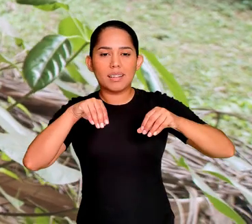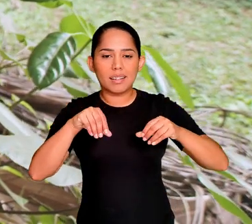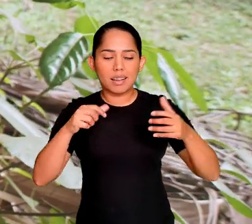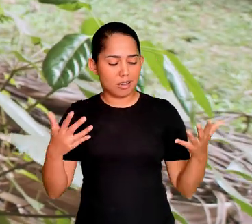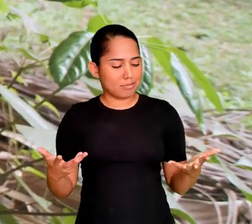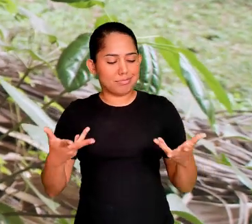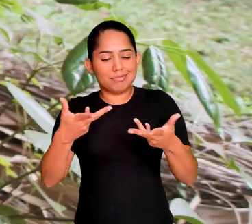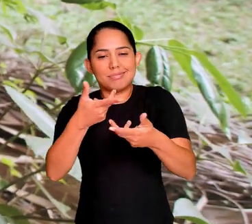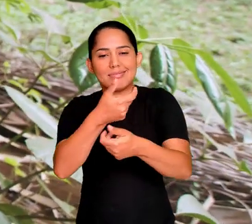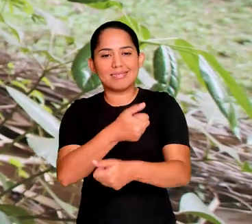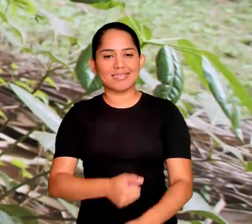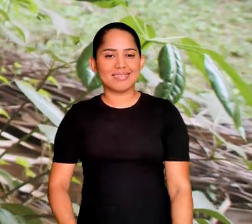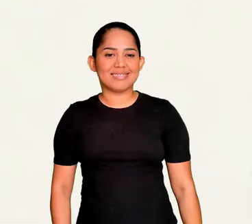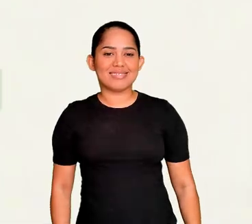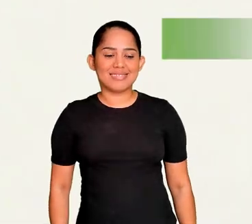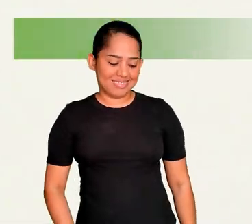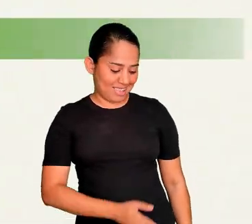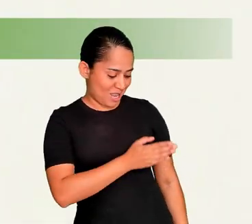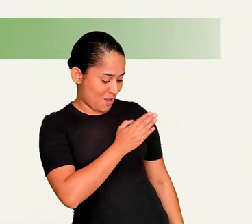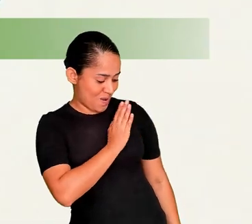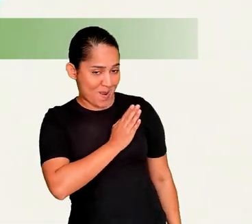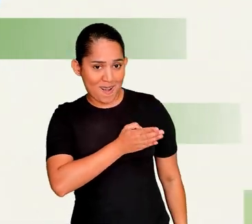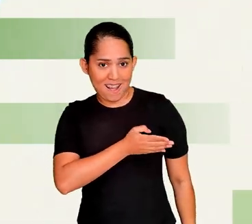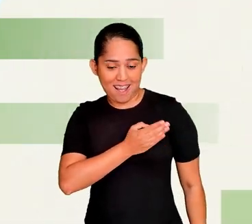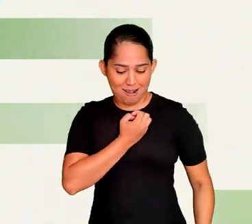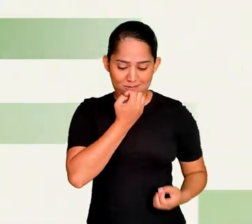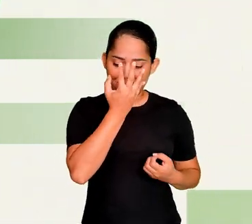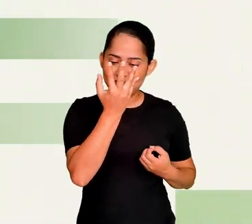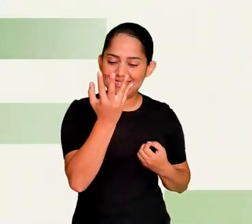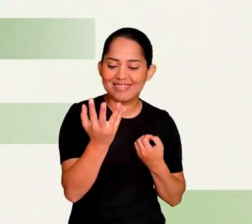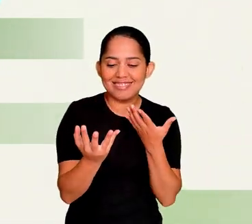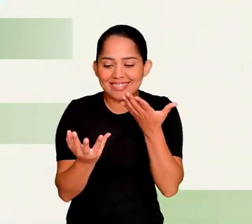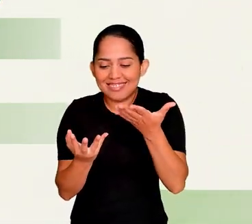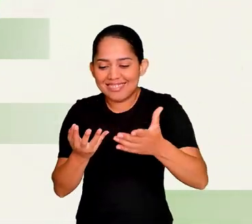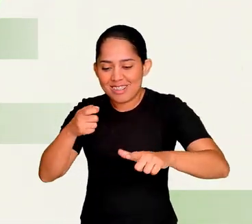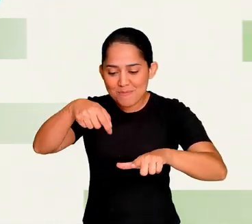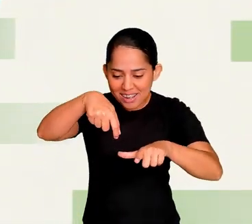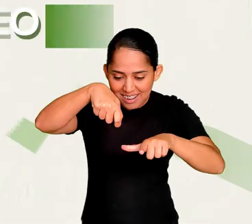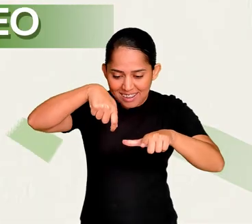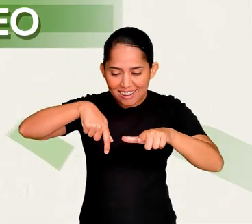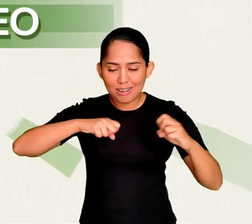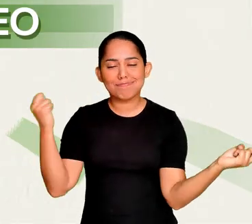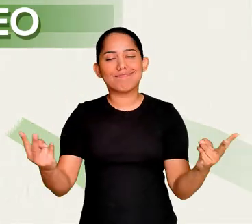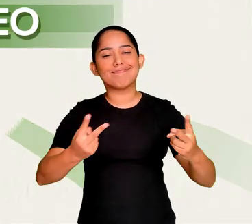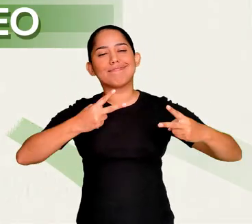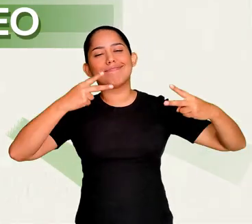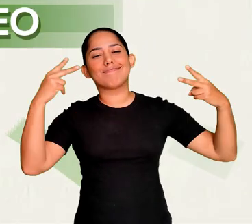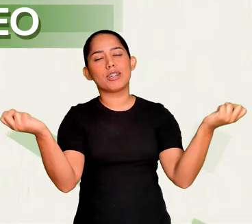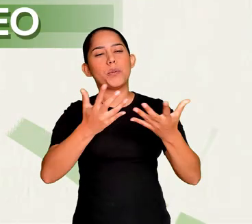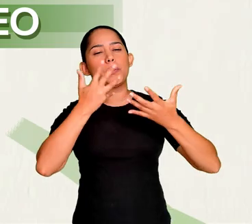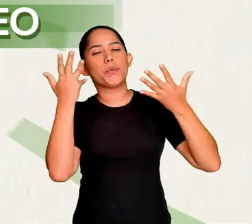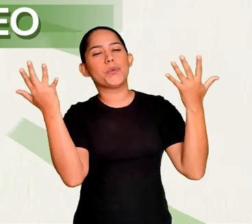que a terra é milagrosa. Semeando sonhos com coração, o vento